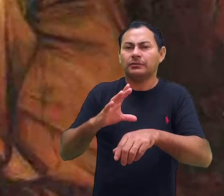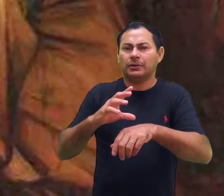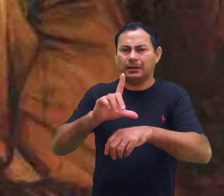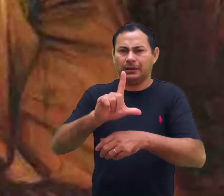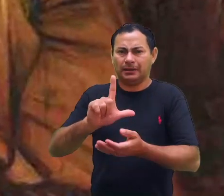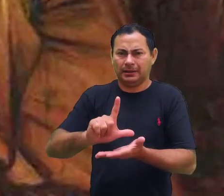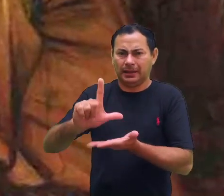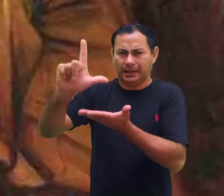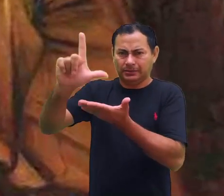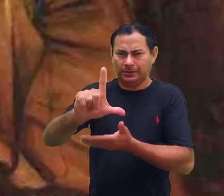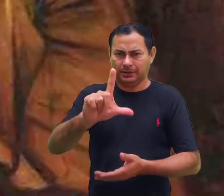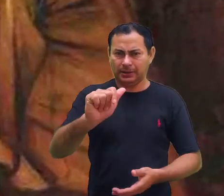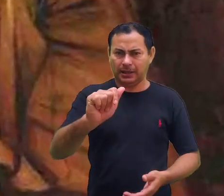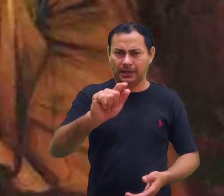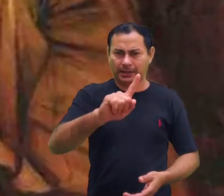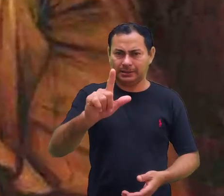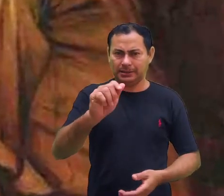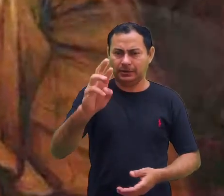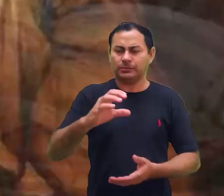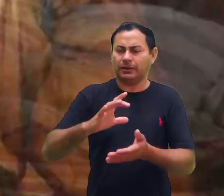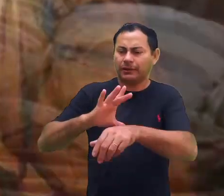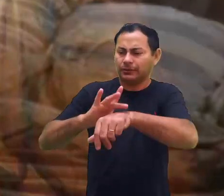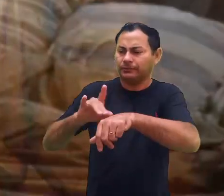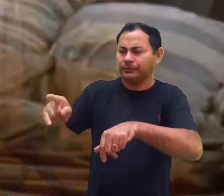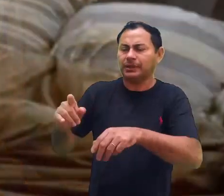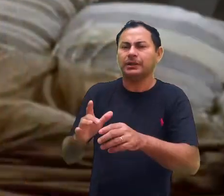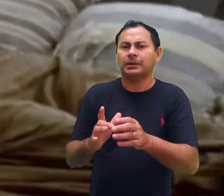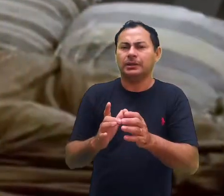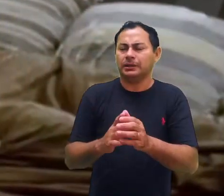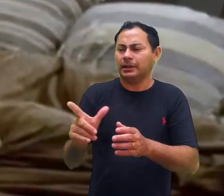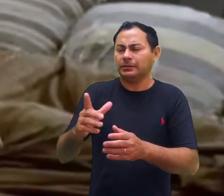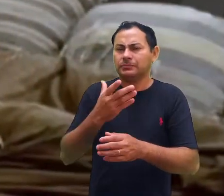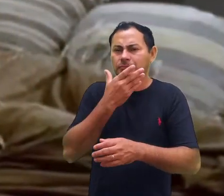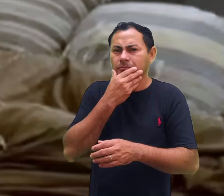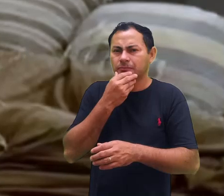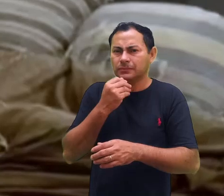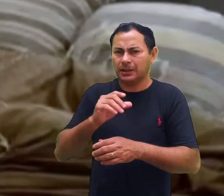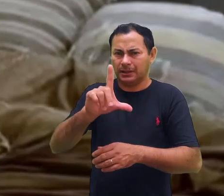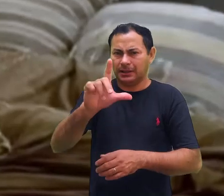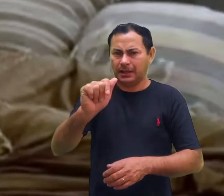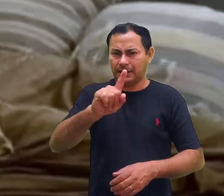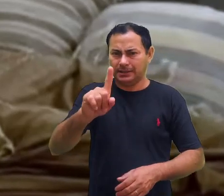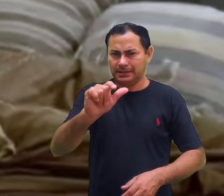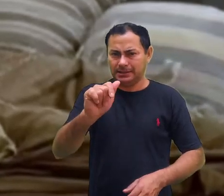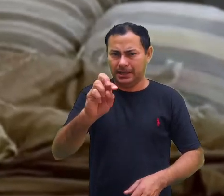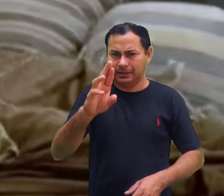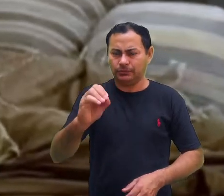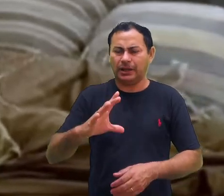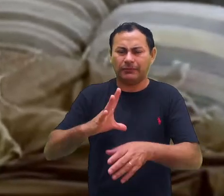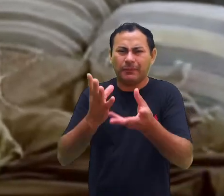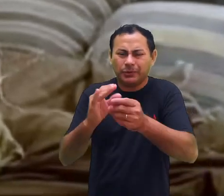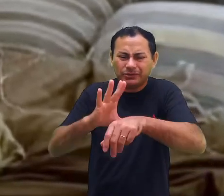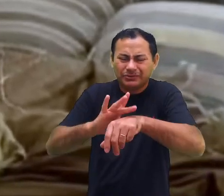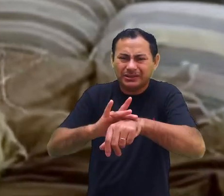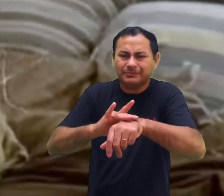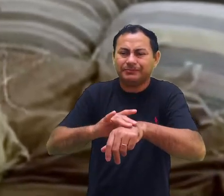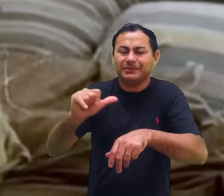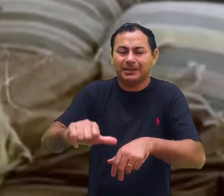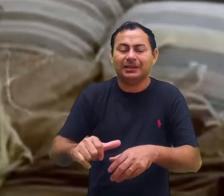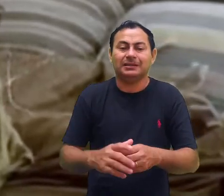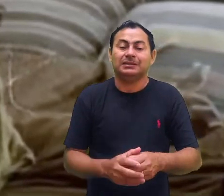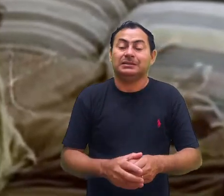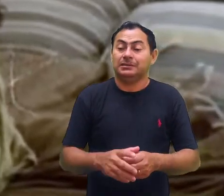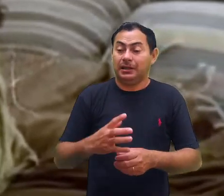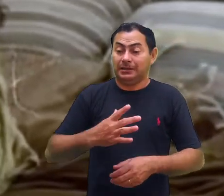doente. Na verdade, segundo o original grego, ele estava muito doente. Poderíamos dizer que o caso dele